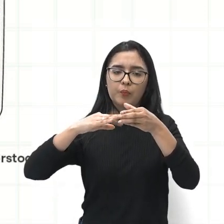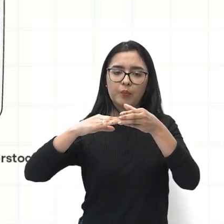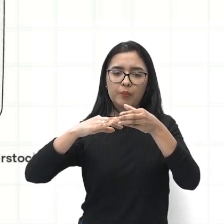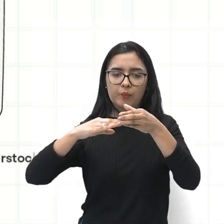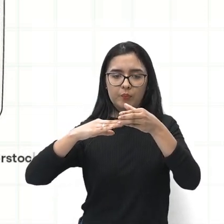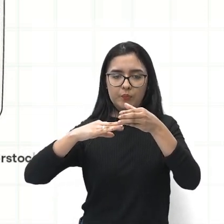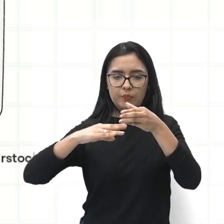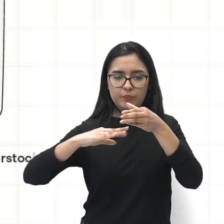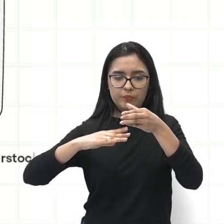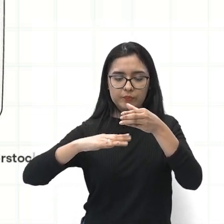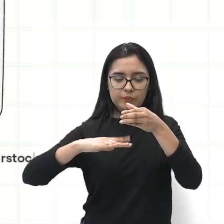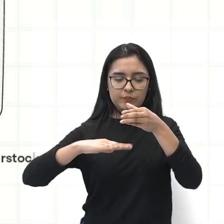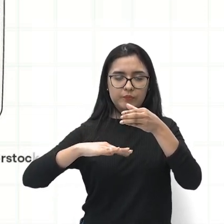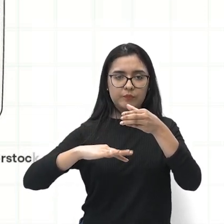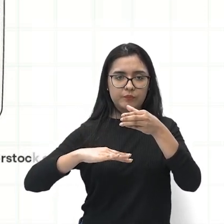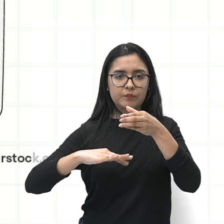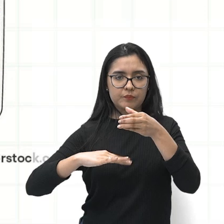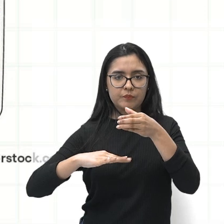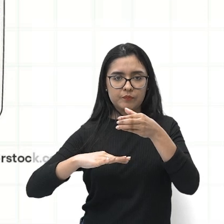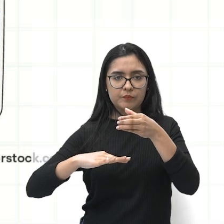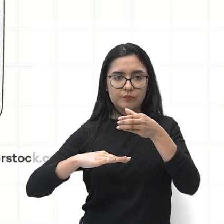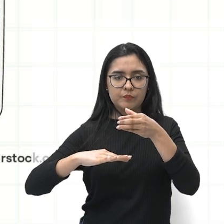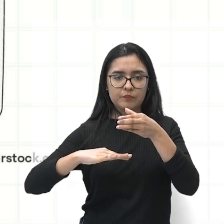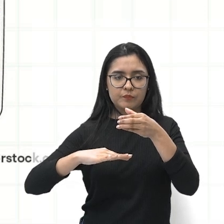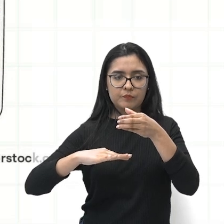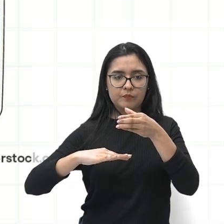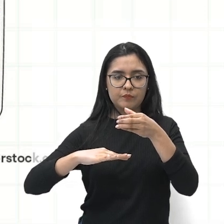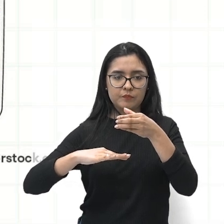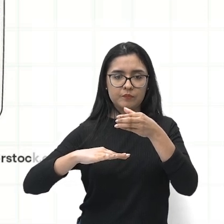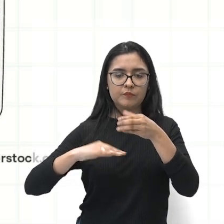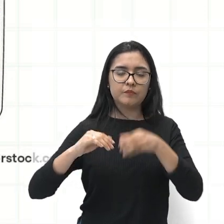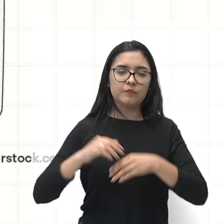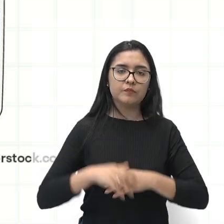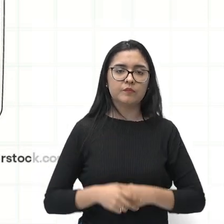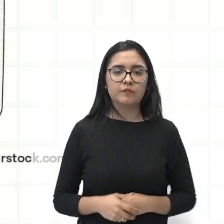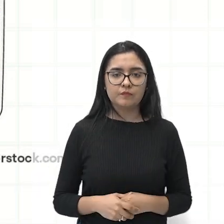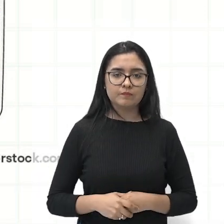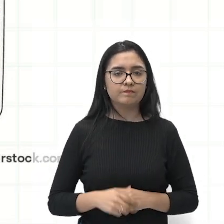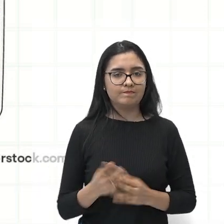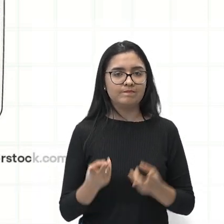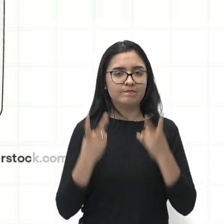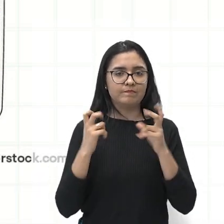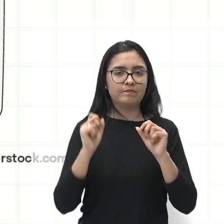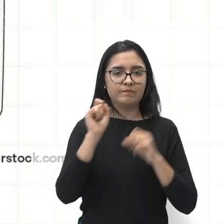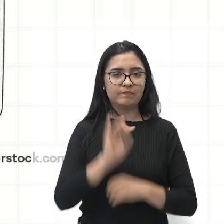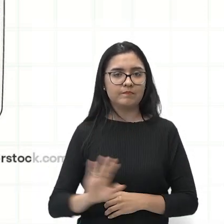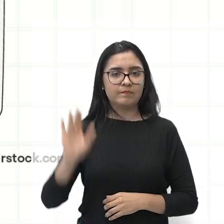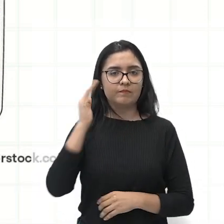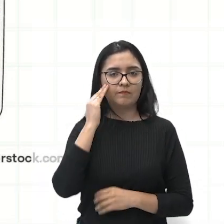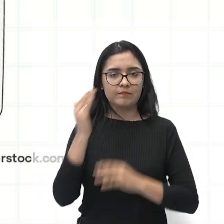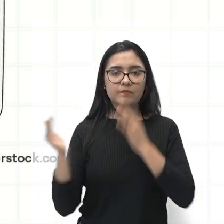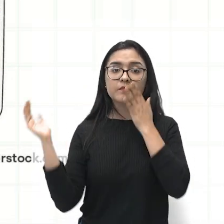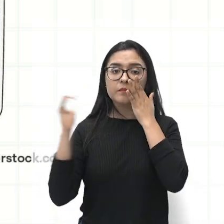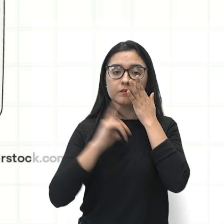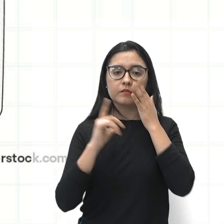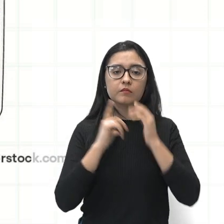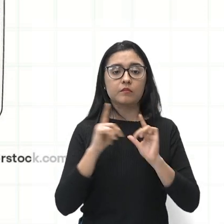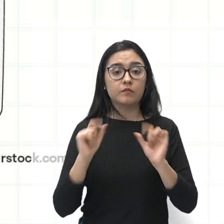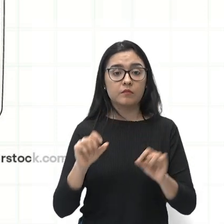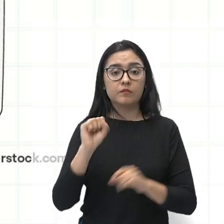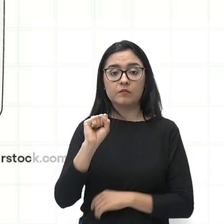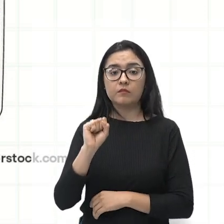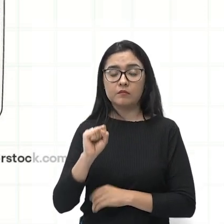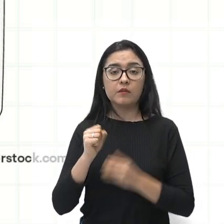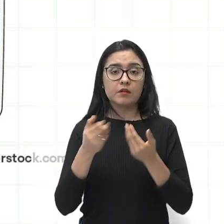seja, conforme o substrato vai se depositando no fundo aí, você tem